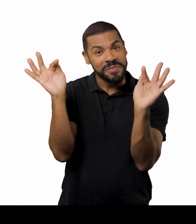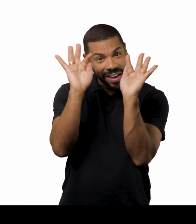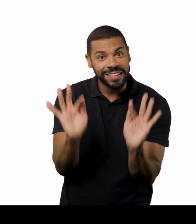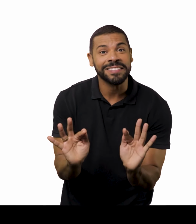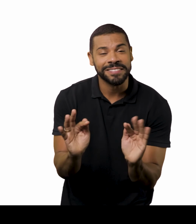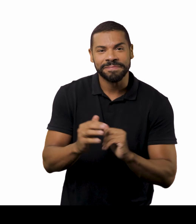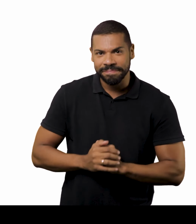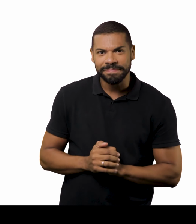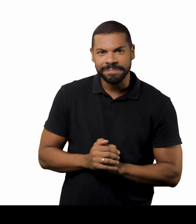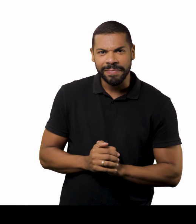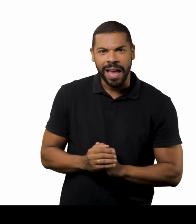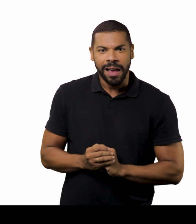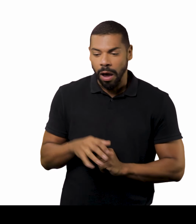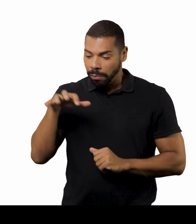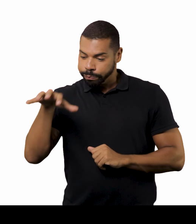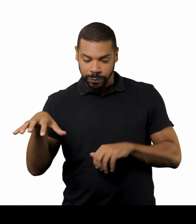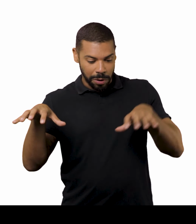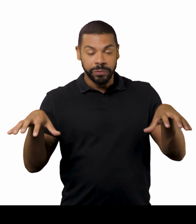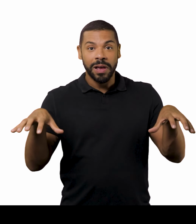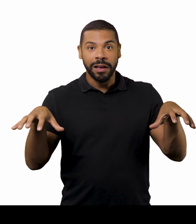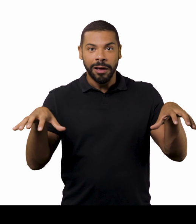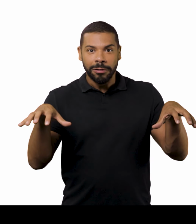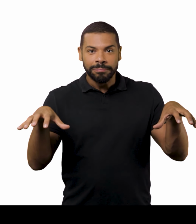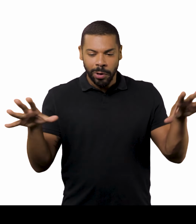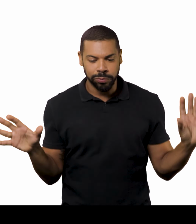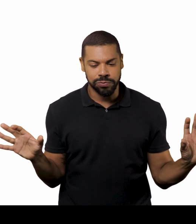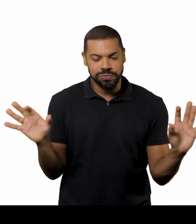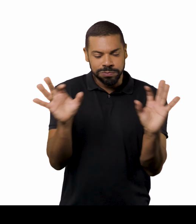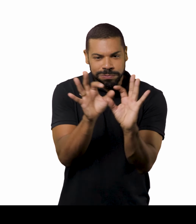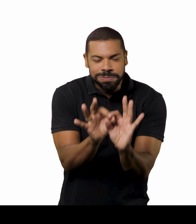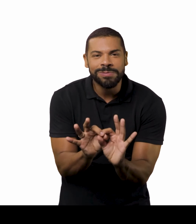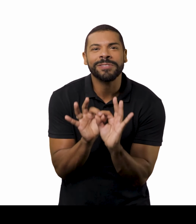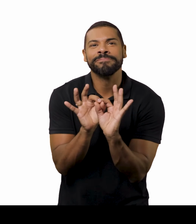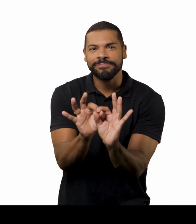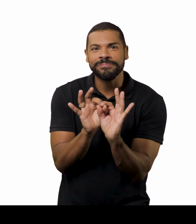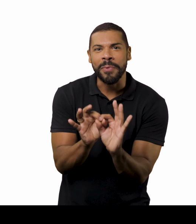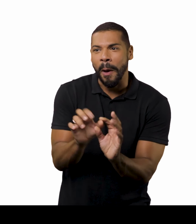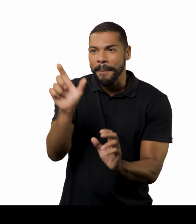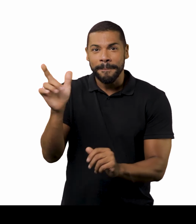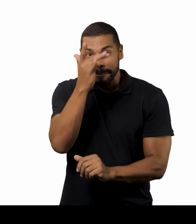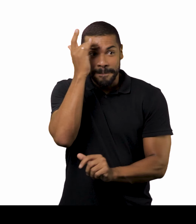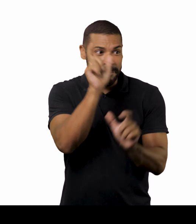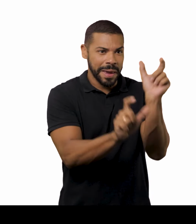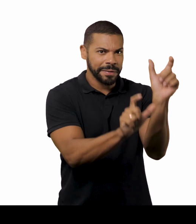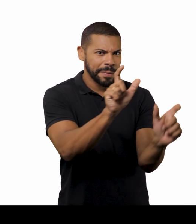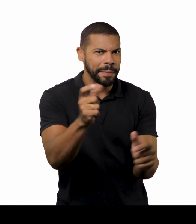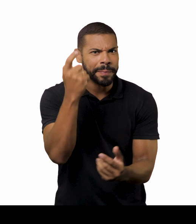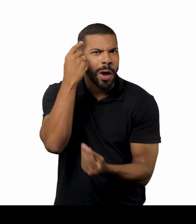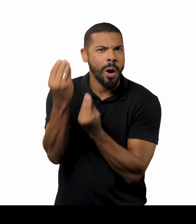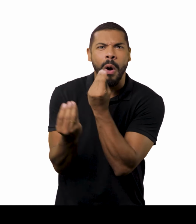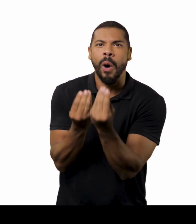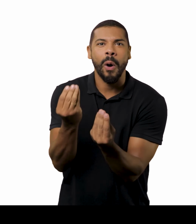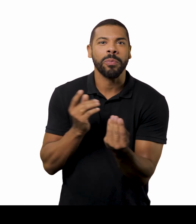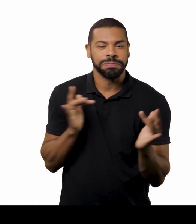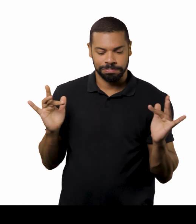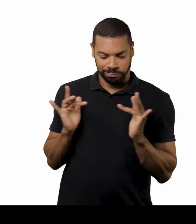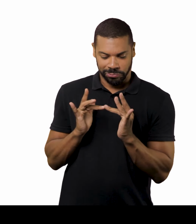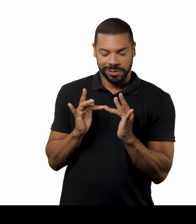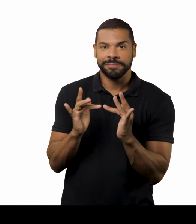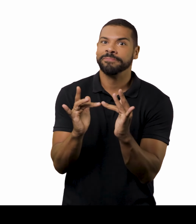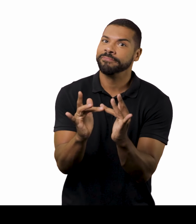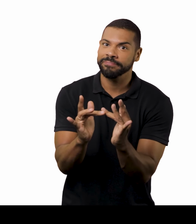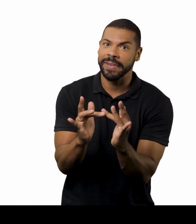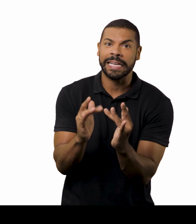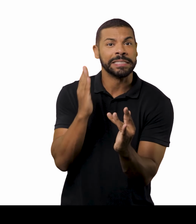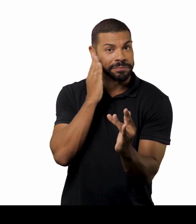muito feliz mesmo. Poder juntar esses dois mundos e juntar, assim, pessoas que eu imaginava que